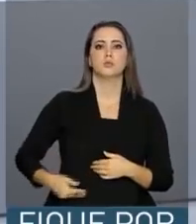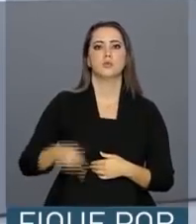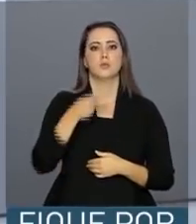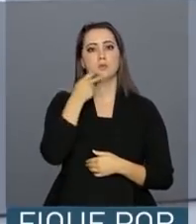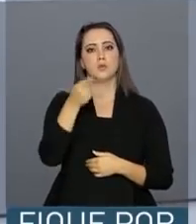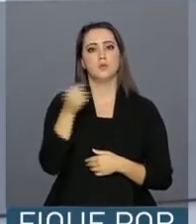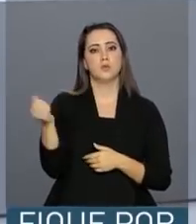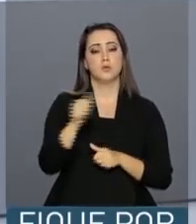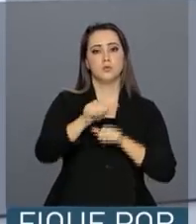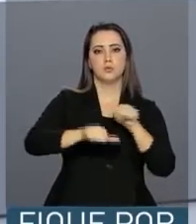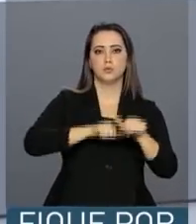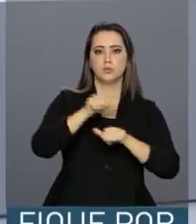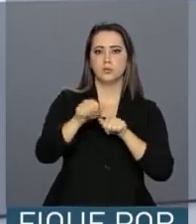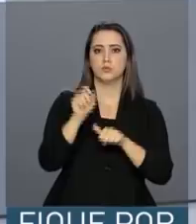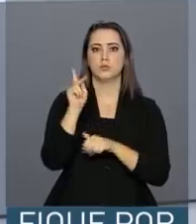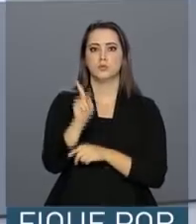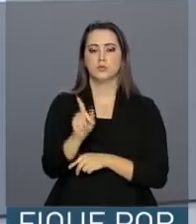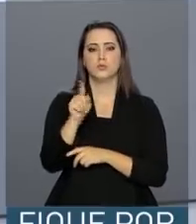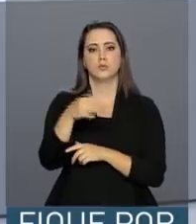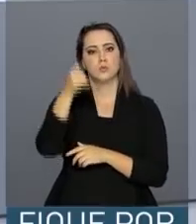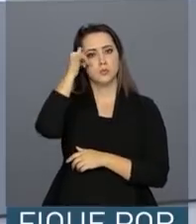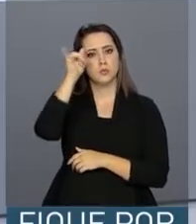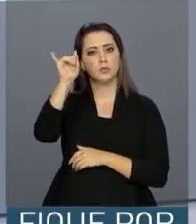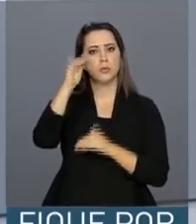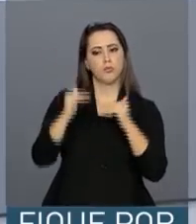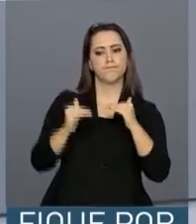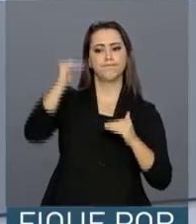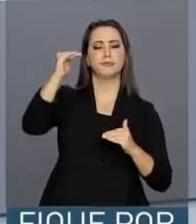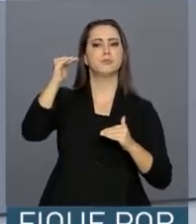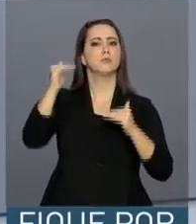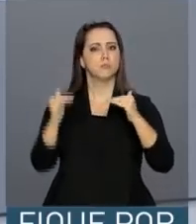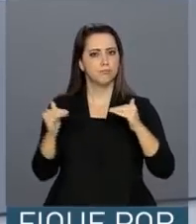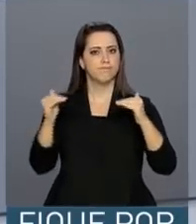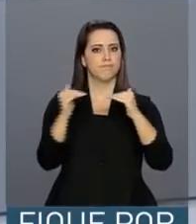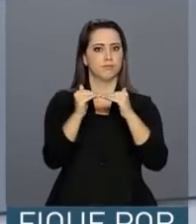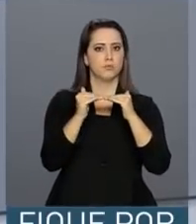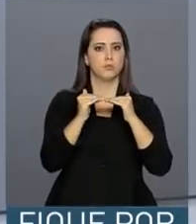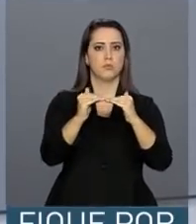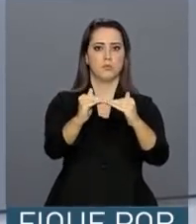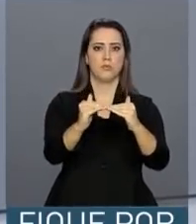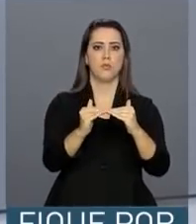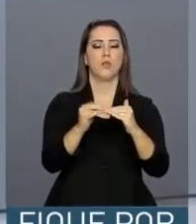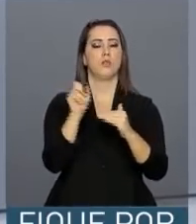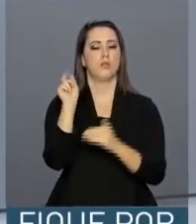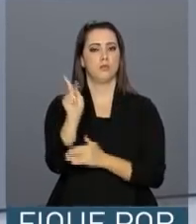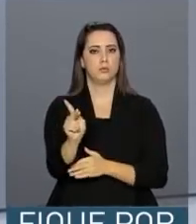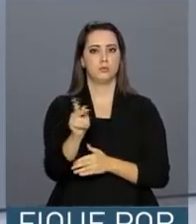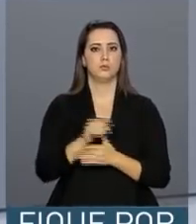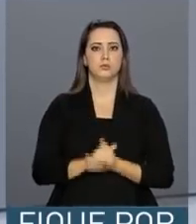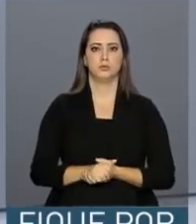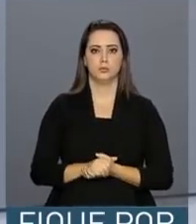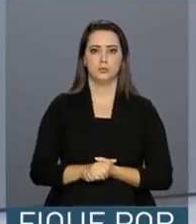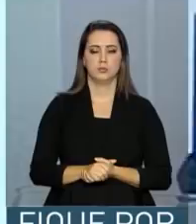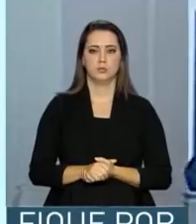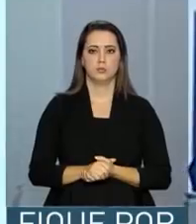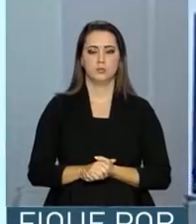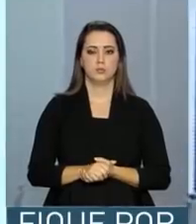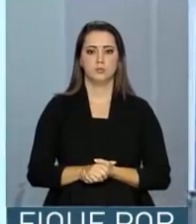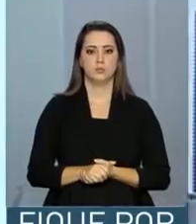e disse que a reforma da previdência vai combater privilégios ea desigualdade no sistema previdenciário